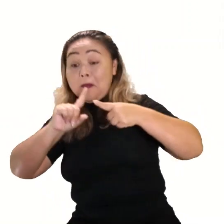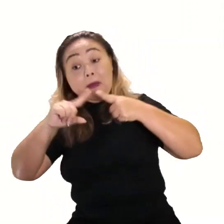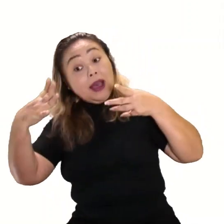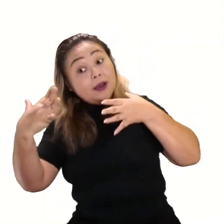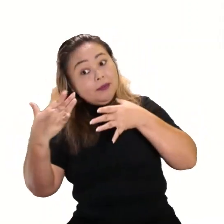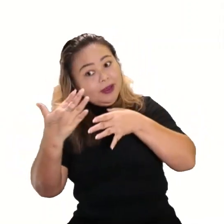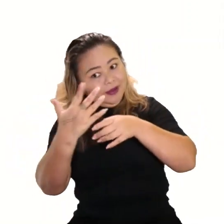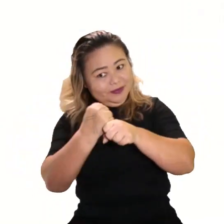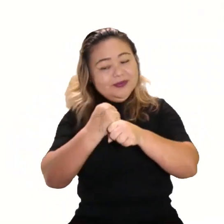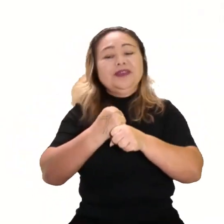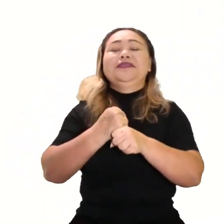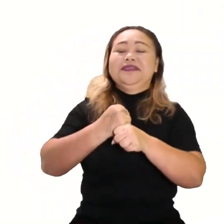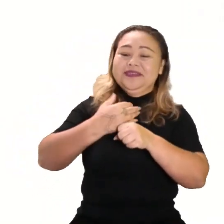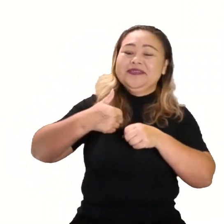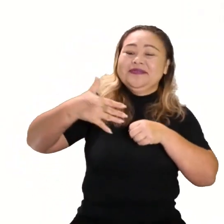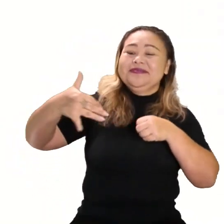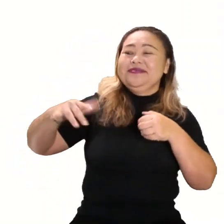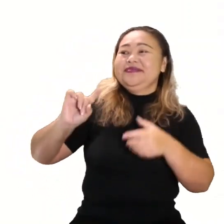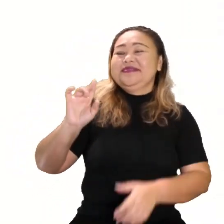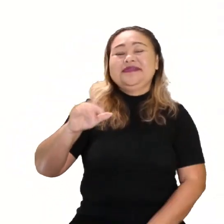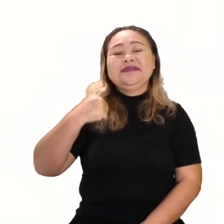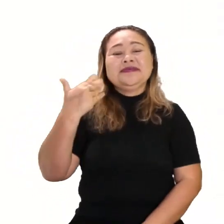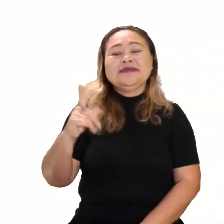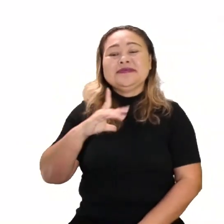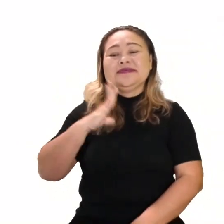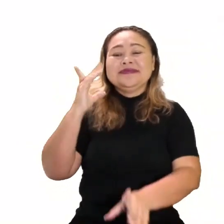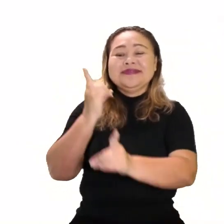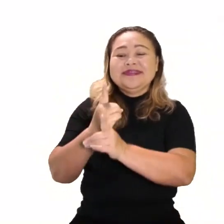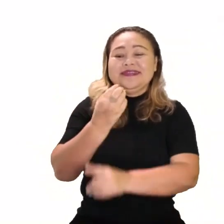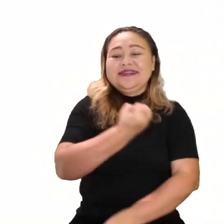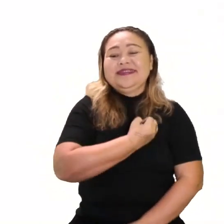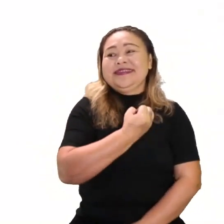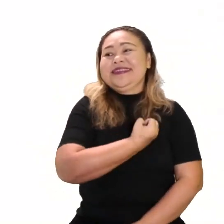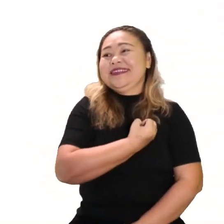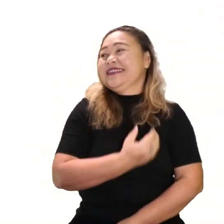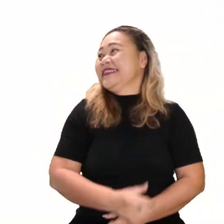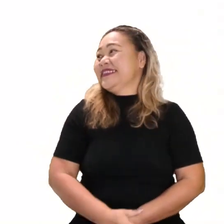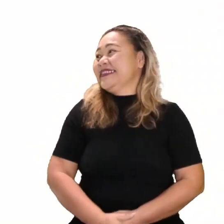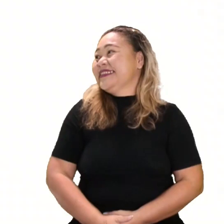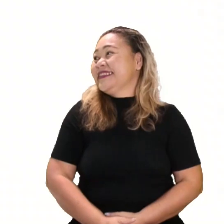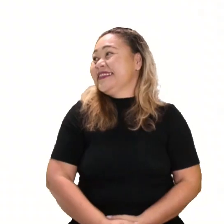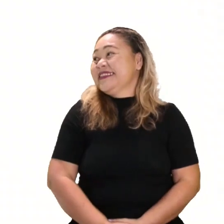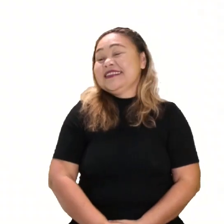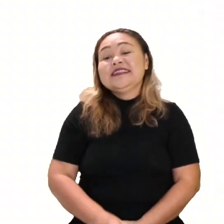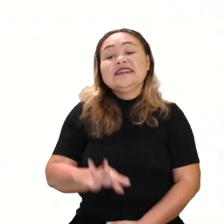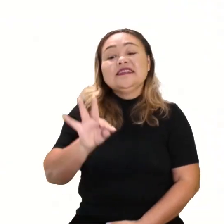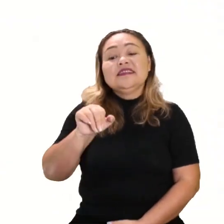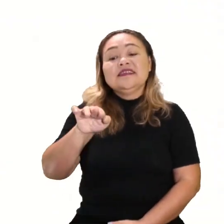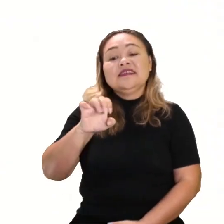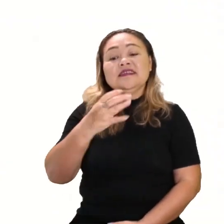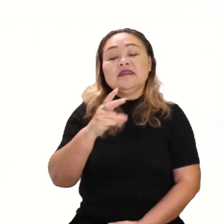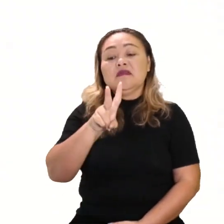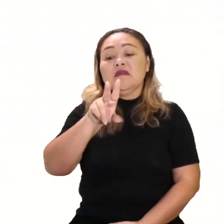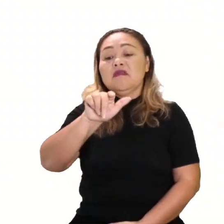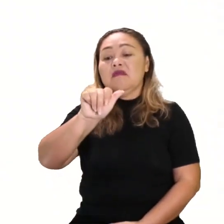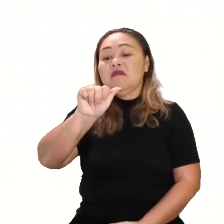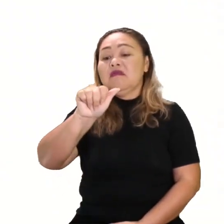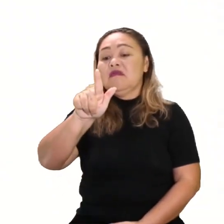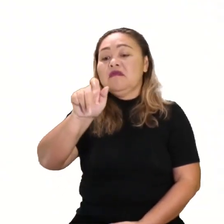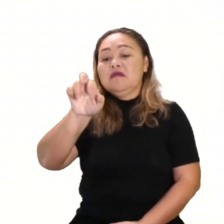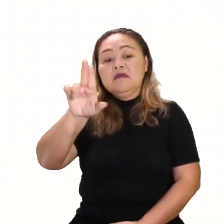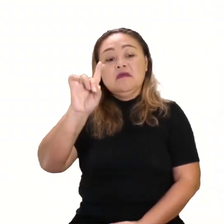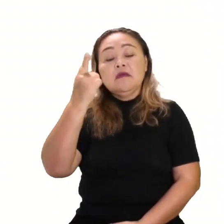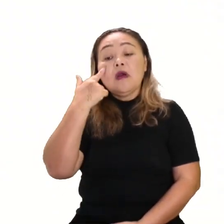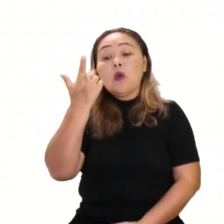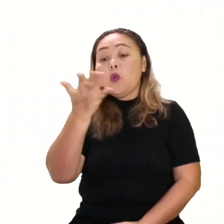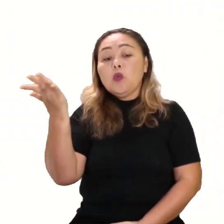a soma está aumentando. E tende a chegar em que número? E tende a chegar em que valor, né? Isso que a gente quer saber, né? Então,